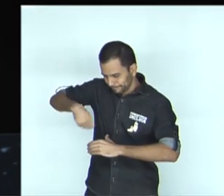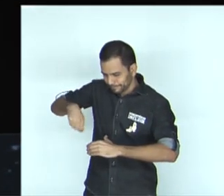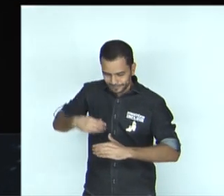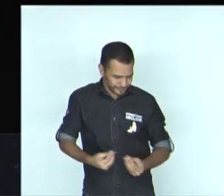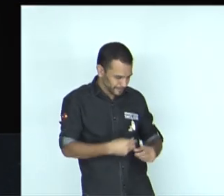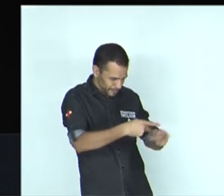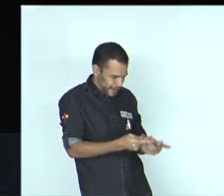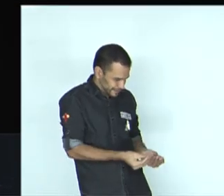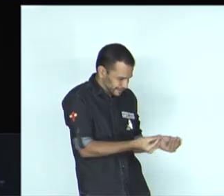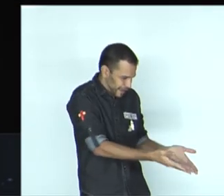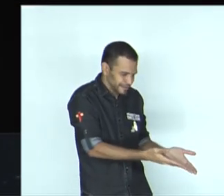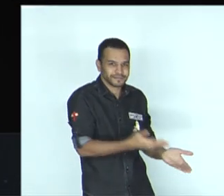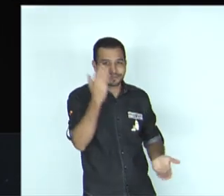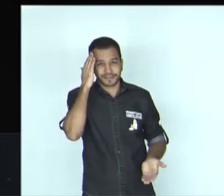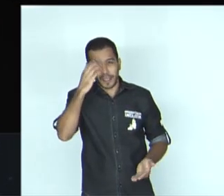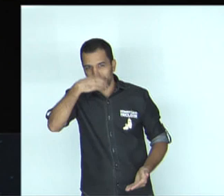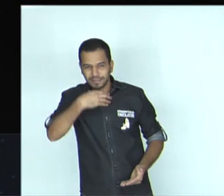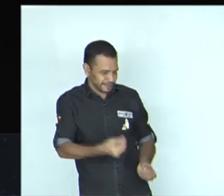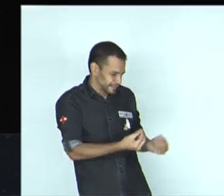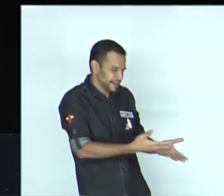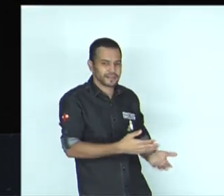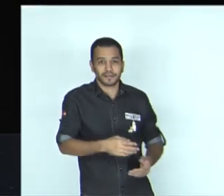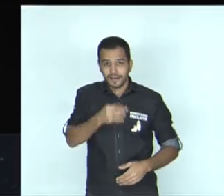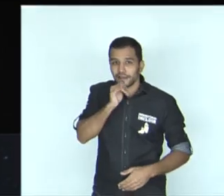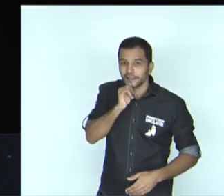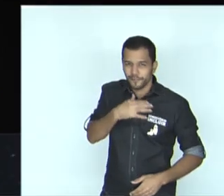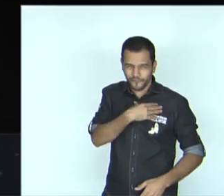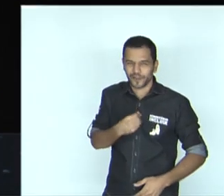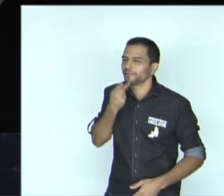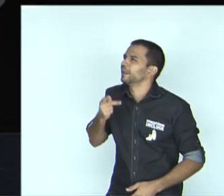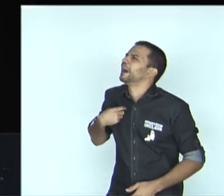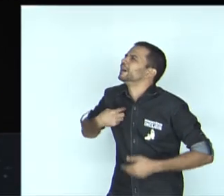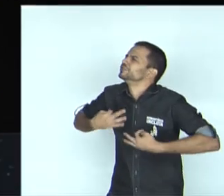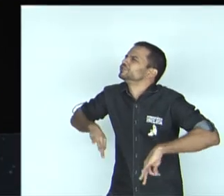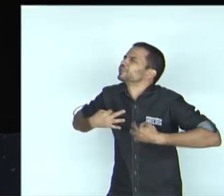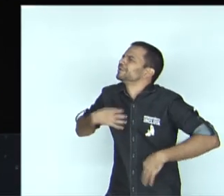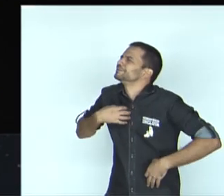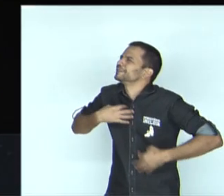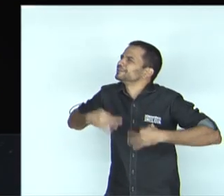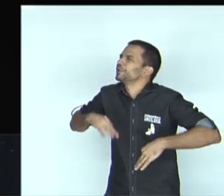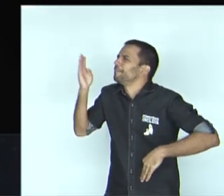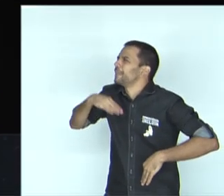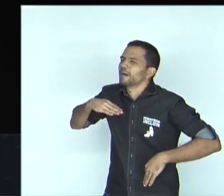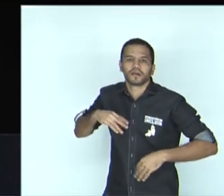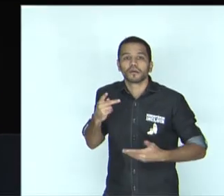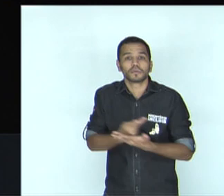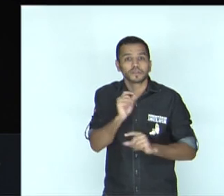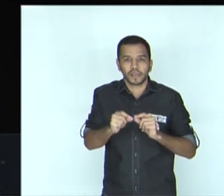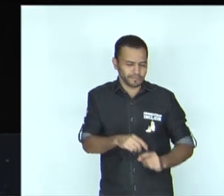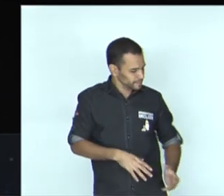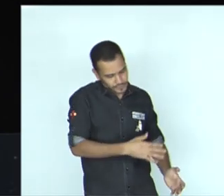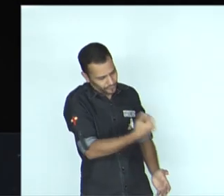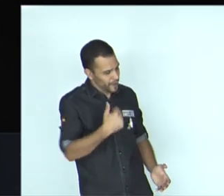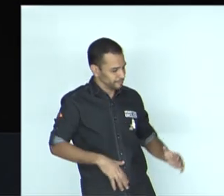fala, estou dodói. Você pega o filho e leva no hospital. Você pega o filho e dá uma medicação. Você pega o filho, dá